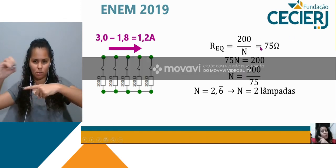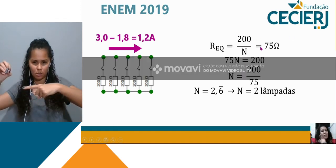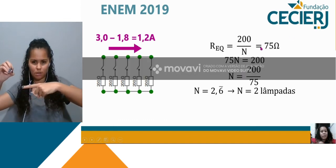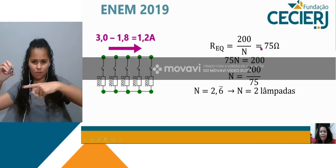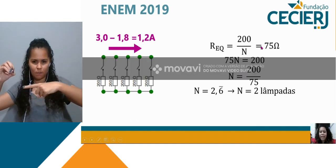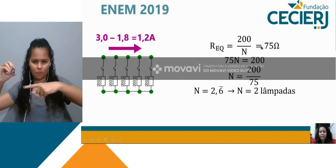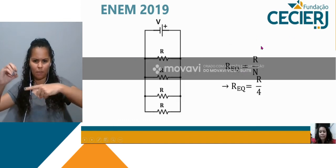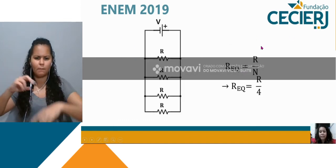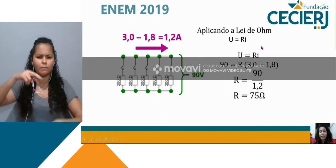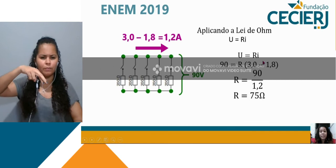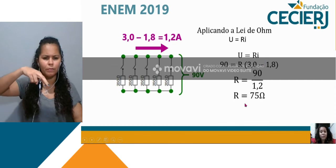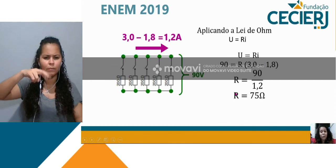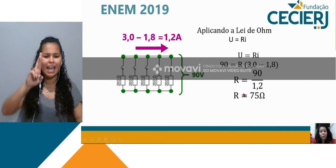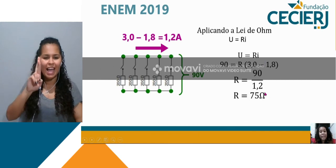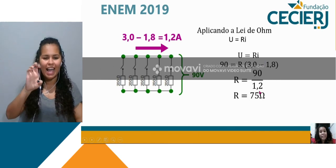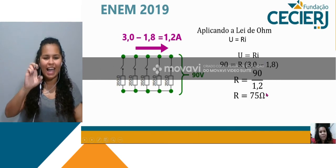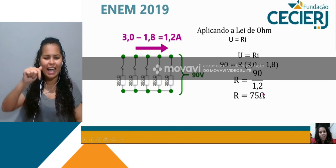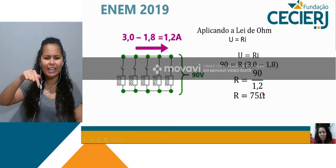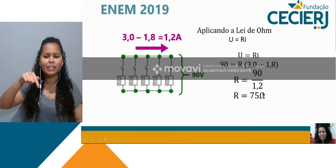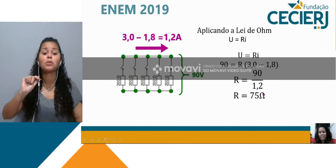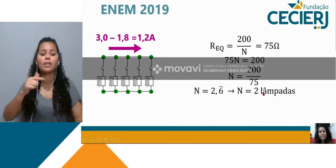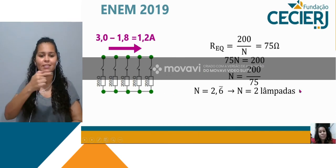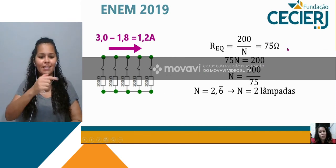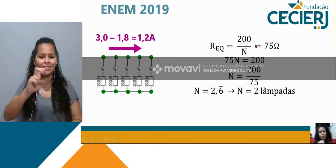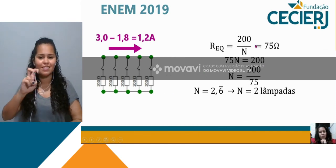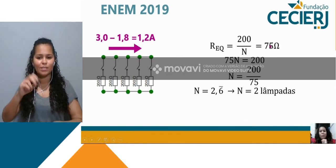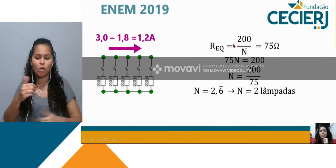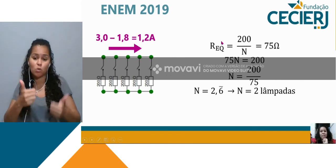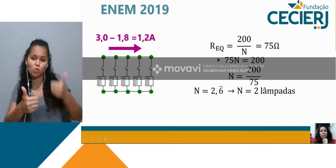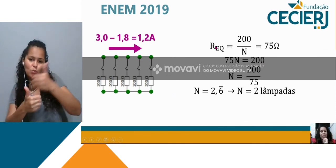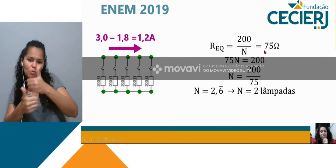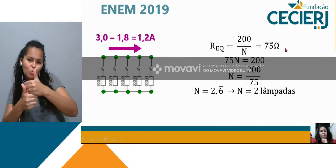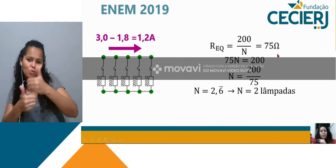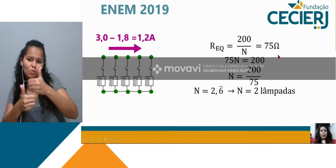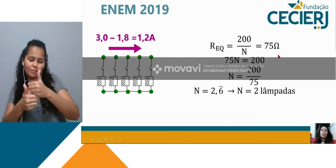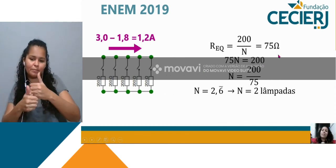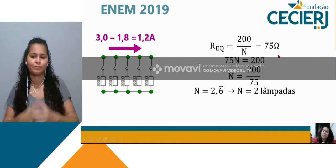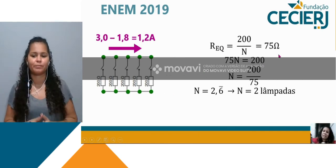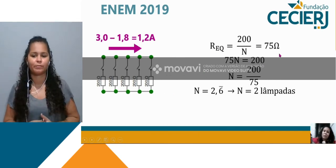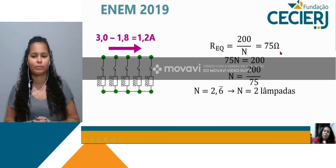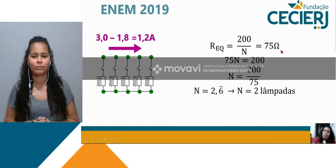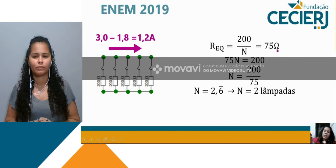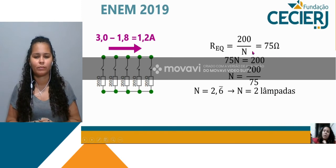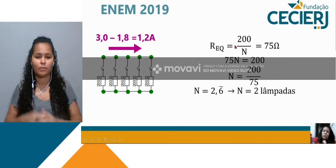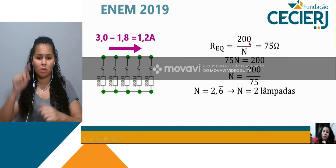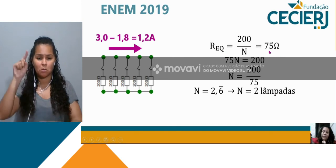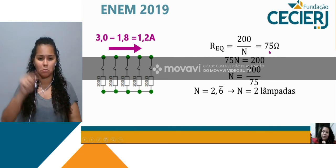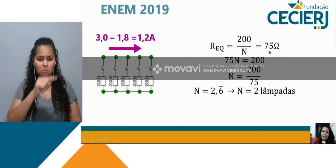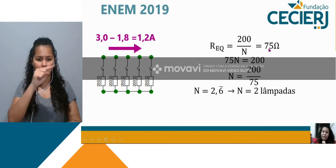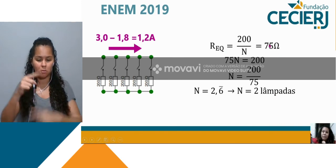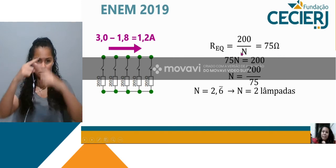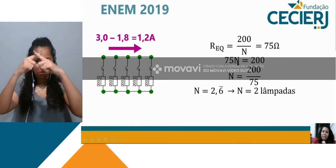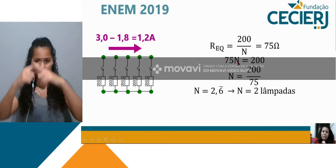E eu sei quanto é a REC, que eu calculei aqui, ó, 75. Então, eu sei que no lugar de REC eu posso botar 75.